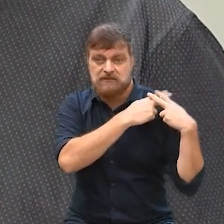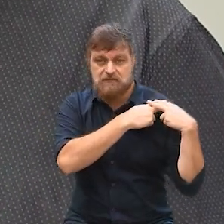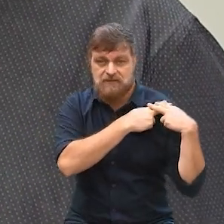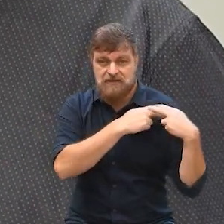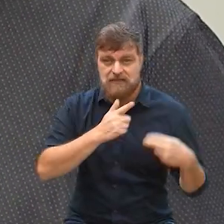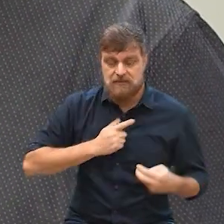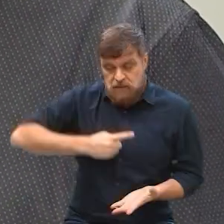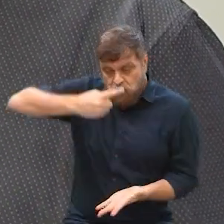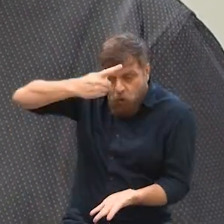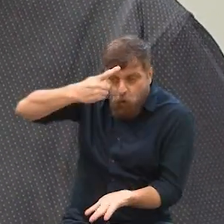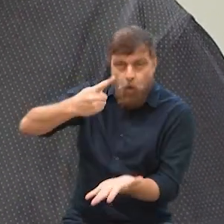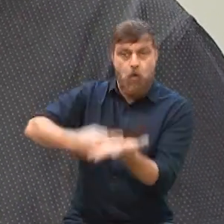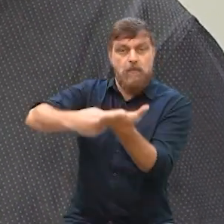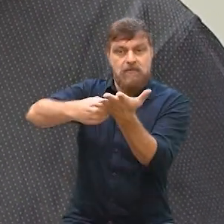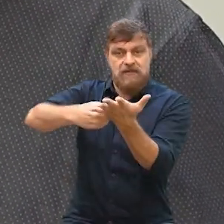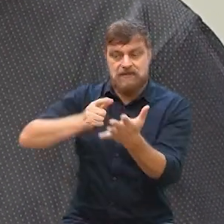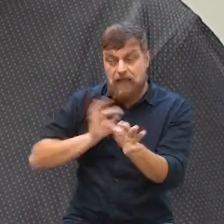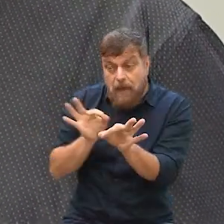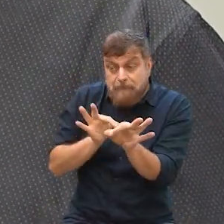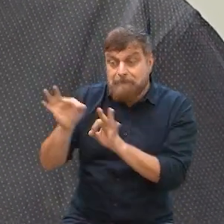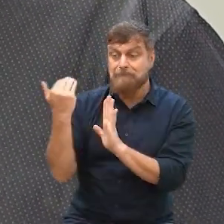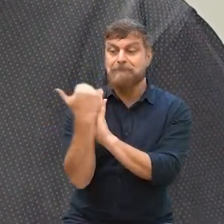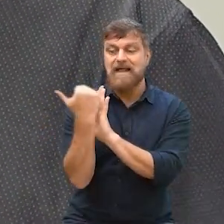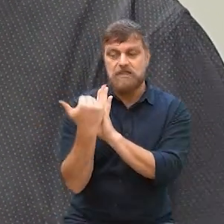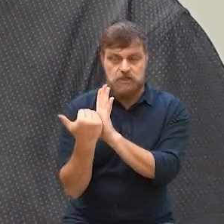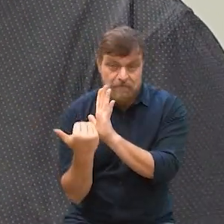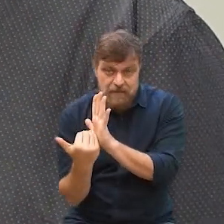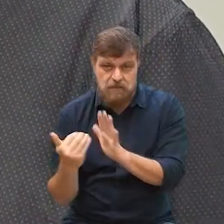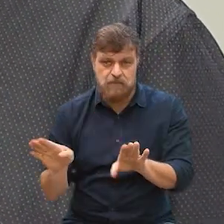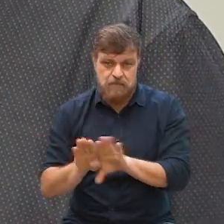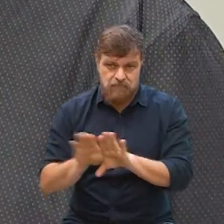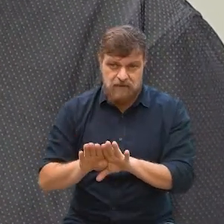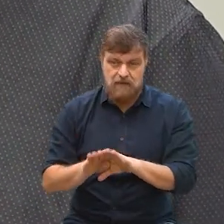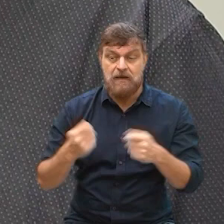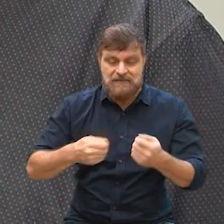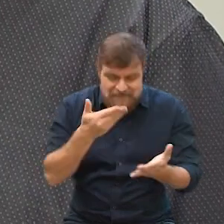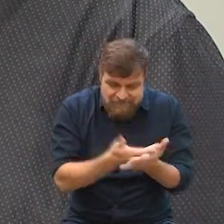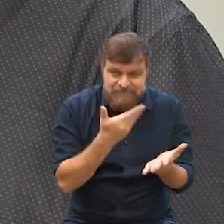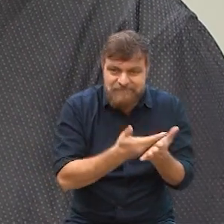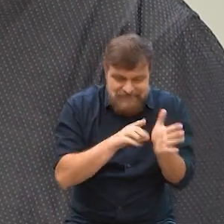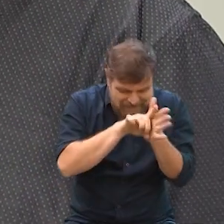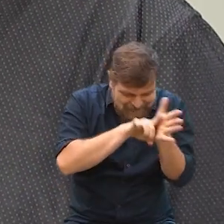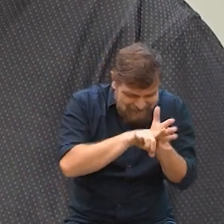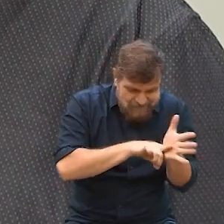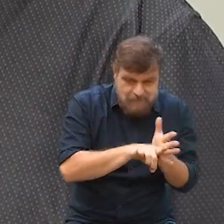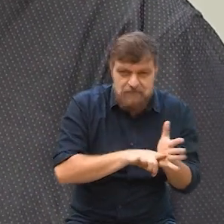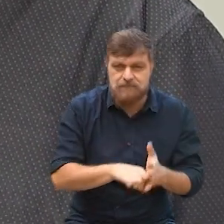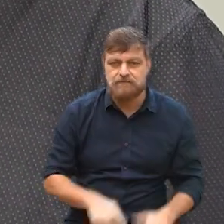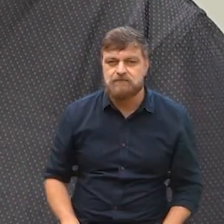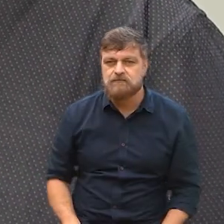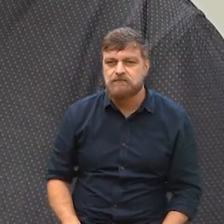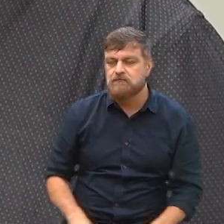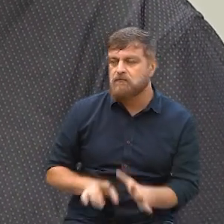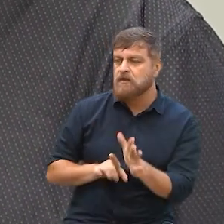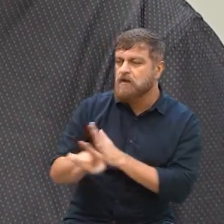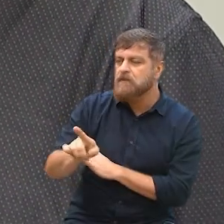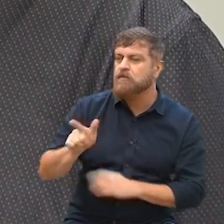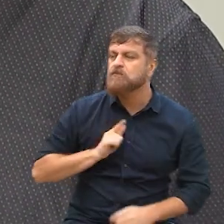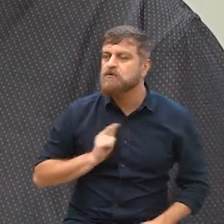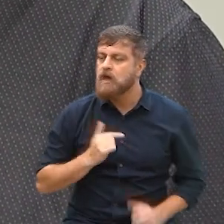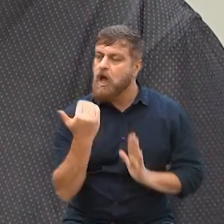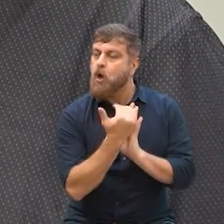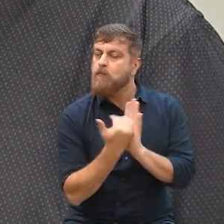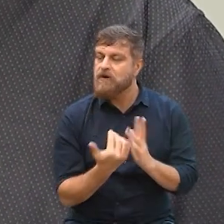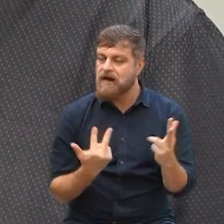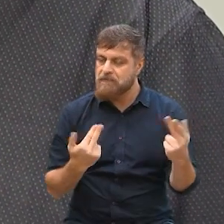significa comprometimento, significa planejamento e com certeza ele vai ter que voltar para a sala de aula. Que tipo de portas um programa